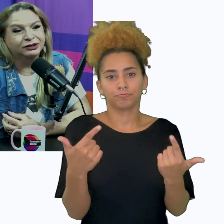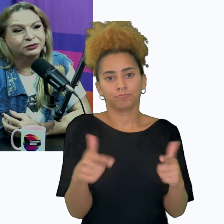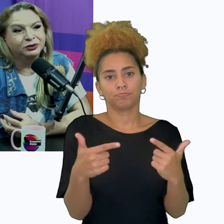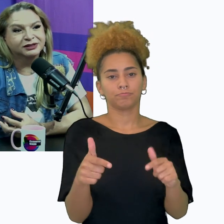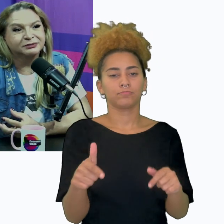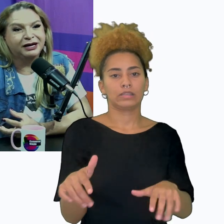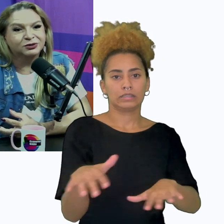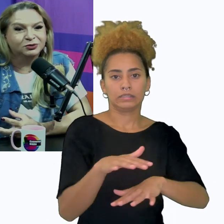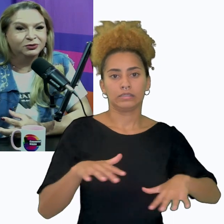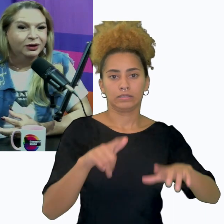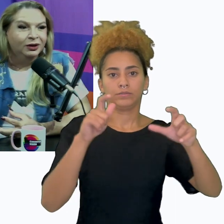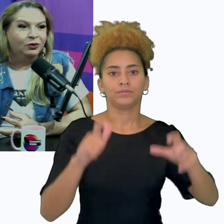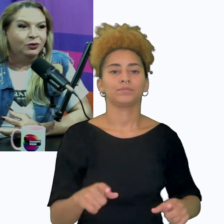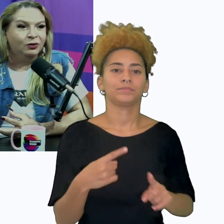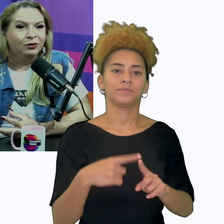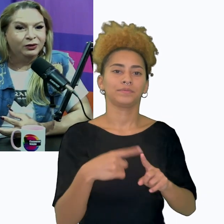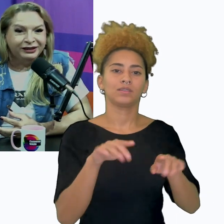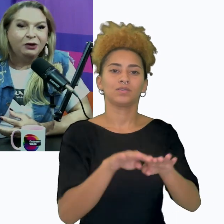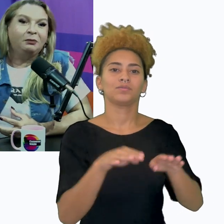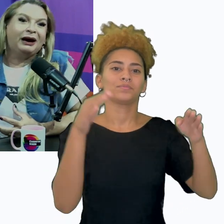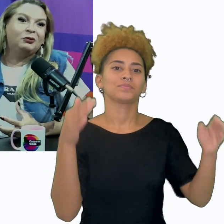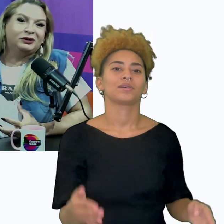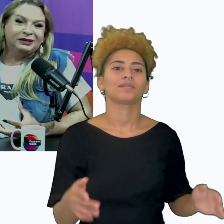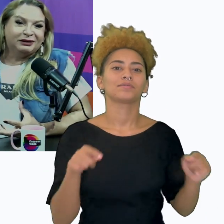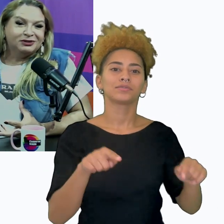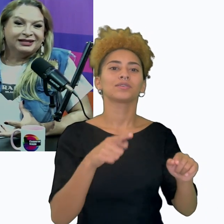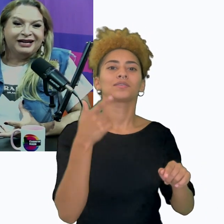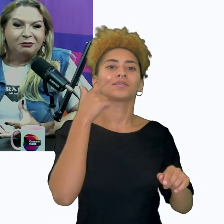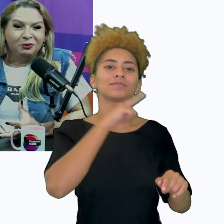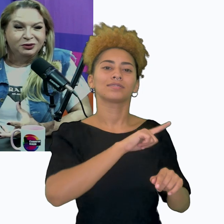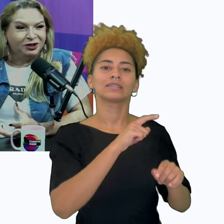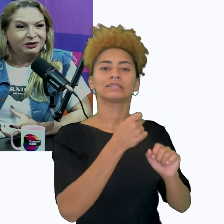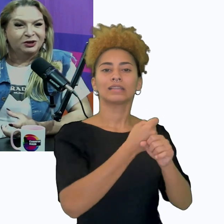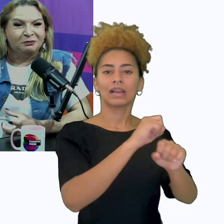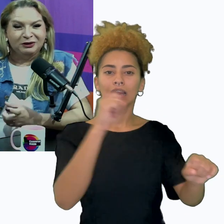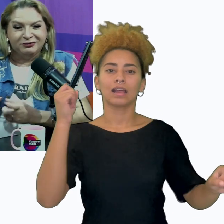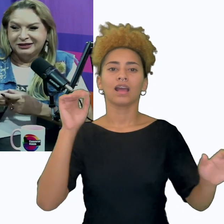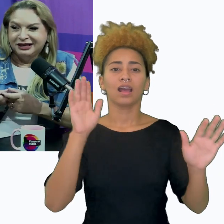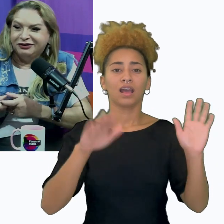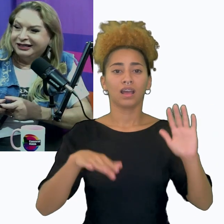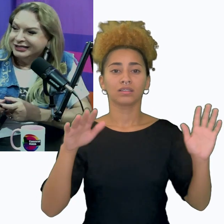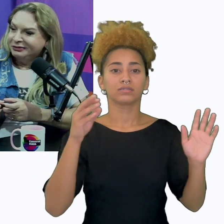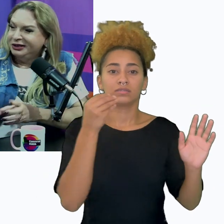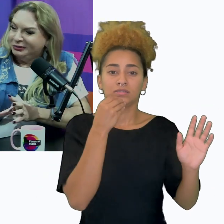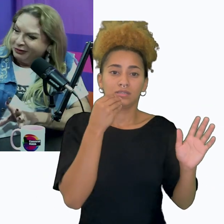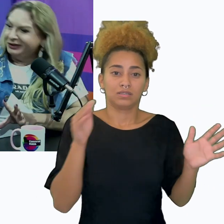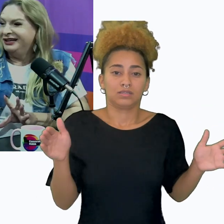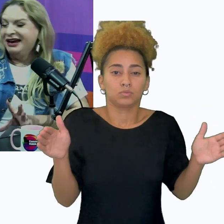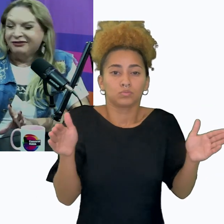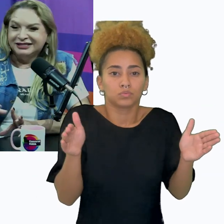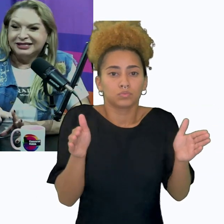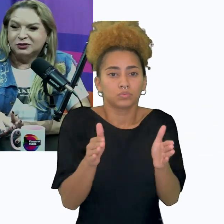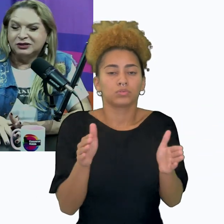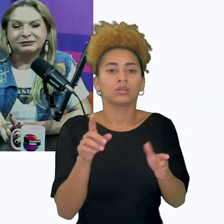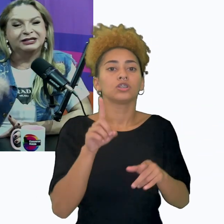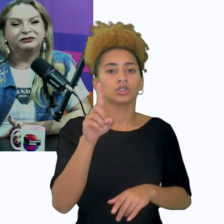não tem tido muitos espaços que tem um palco que dê pra você criar muito. Geralmente é um palco que você tem que ficar desse tamanho pra poder